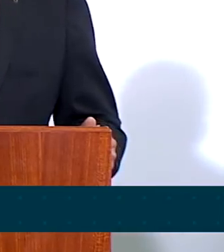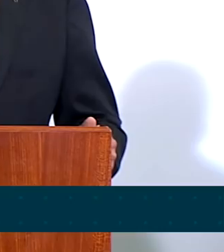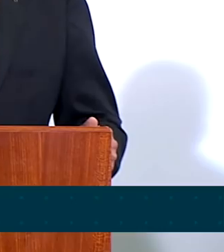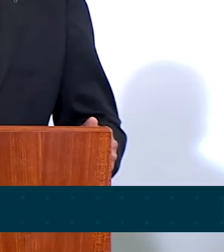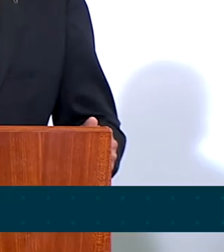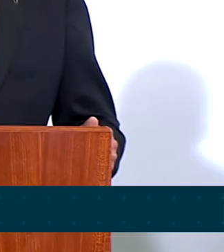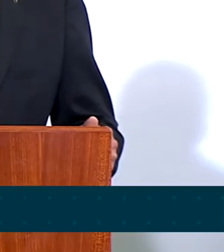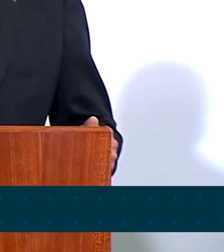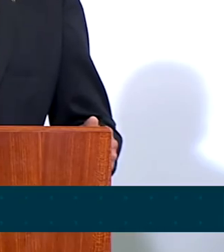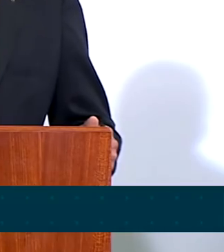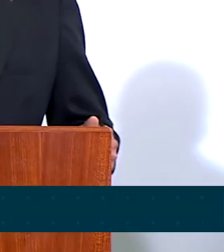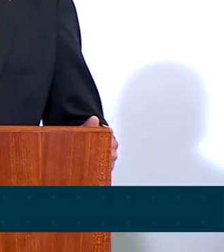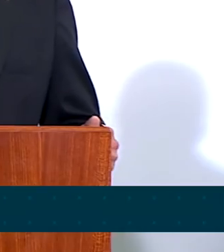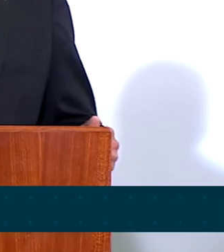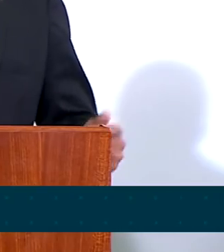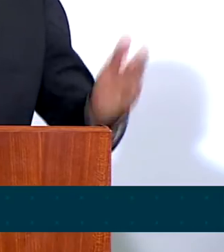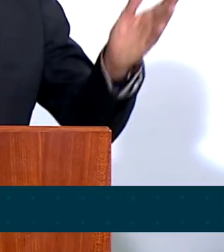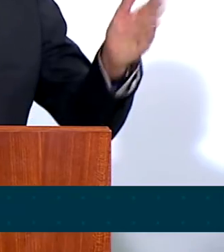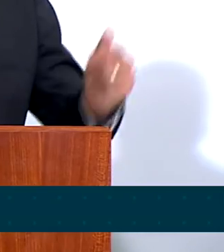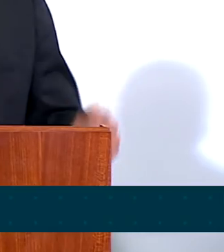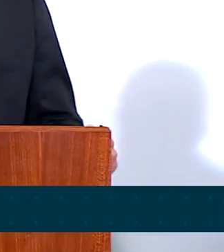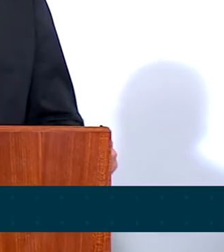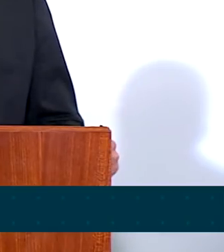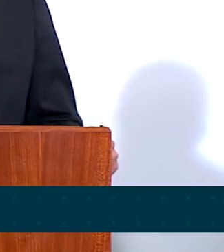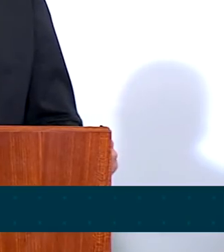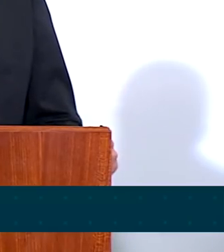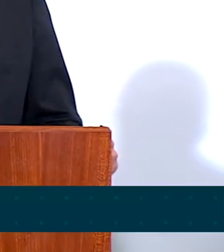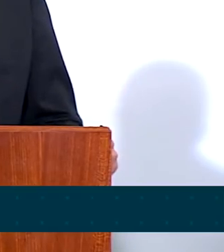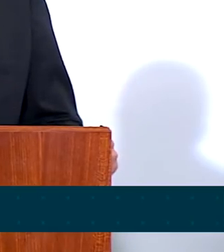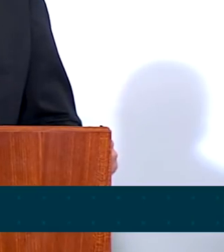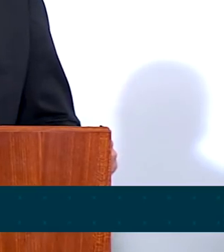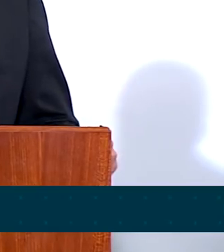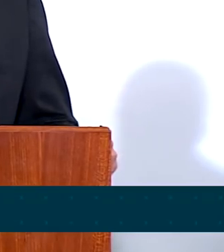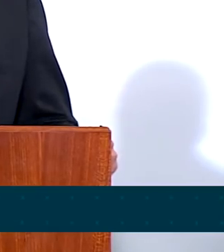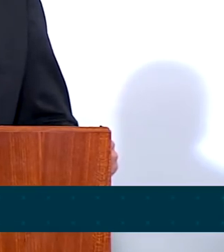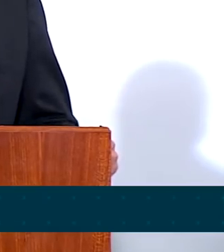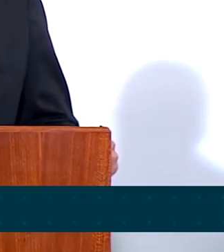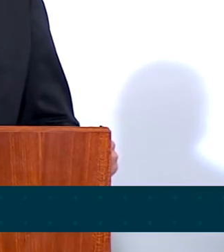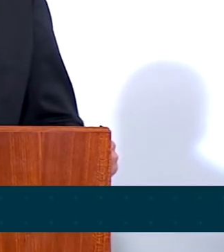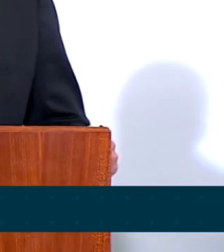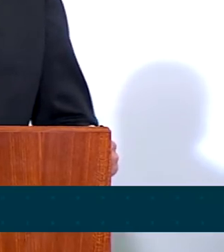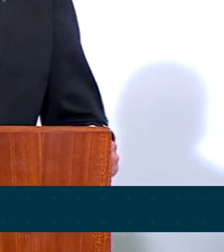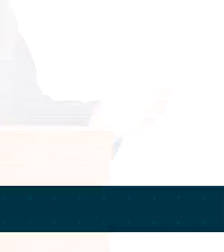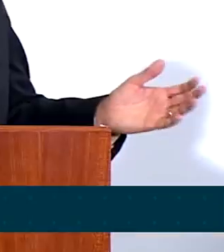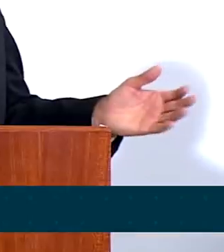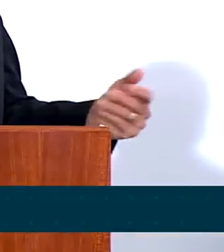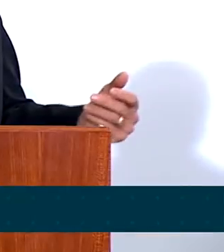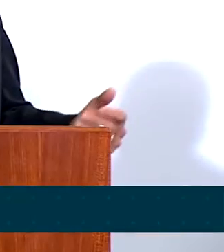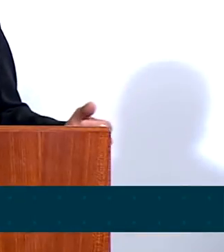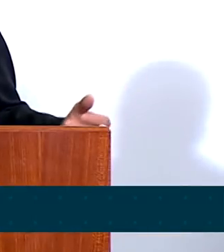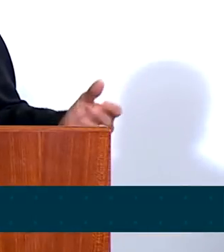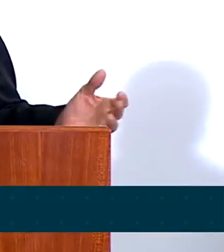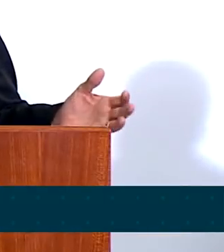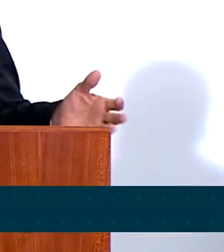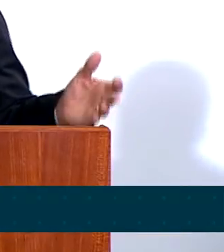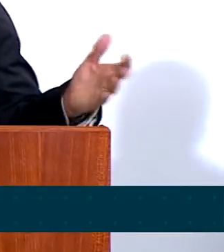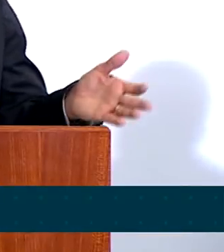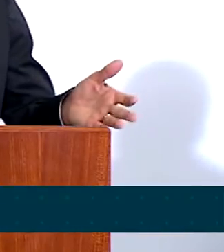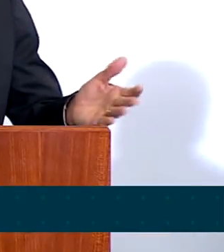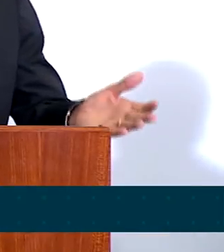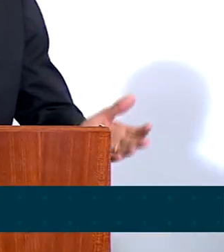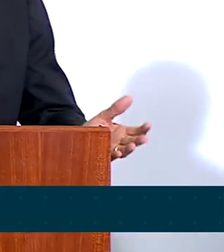tratamento, na questão do tratamento de doenças no Brasil, através desse projeto Genomas no Brasil. Isso, além da